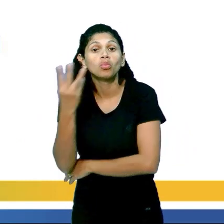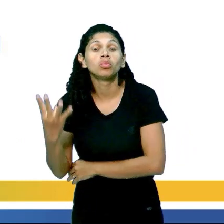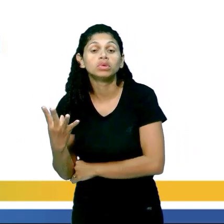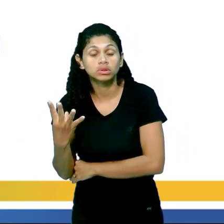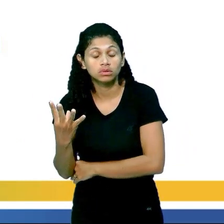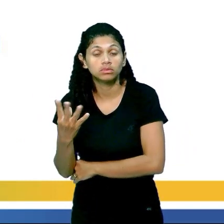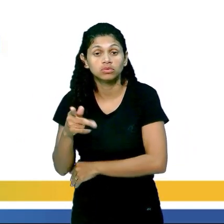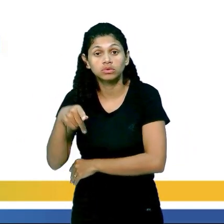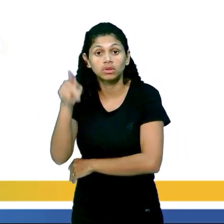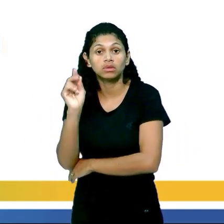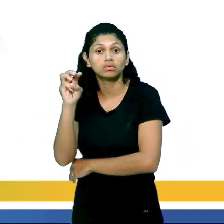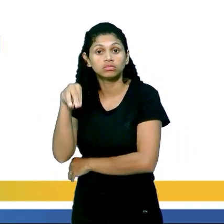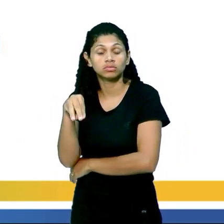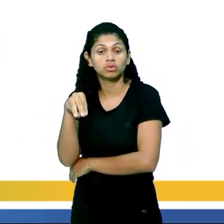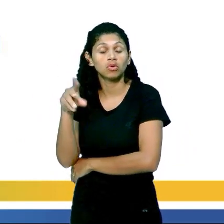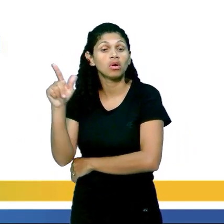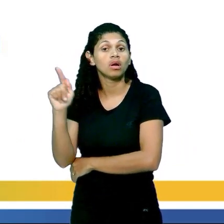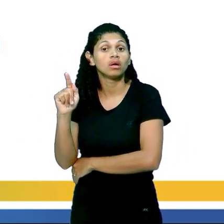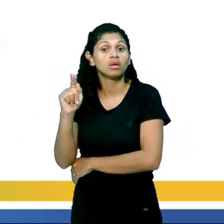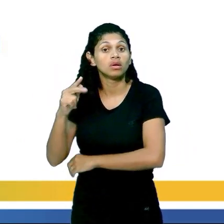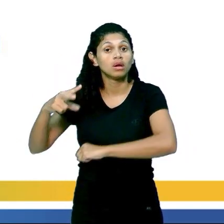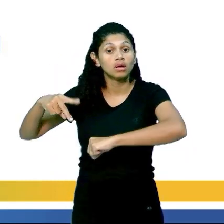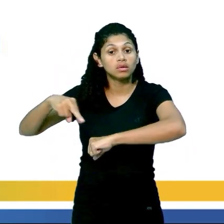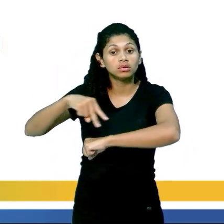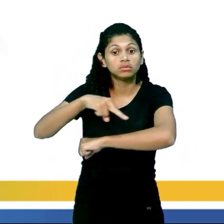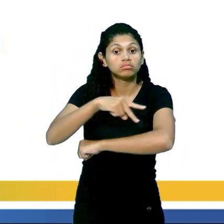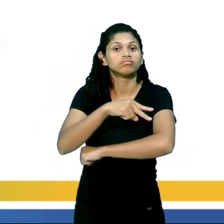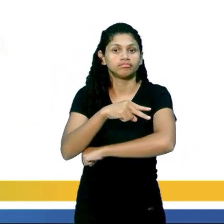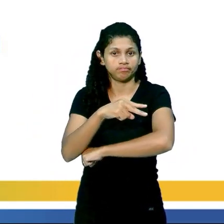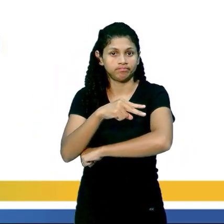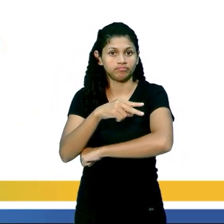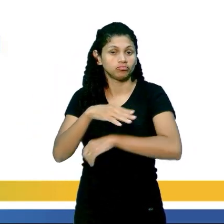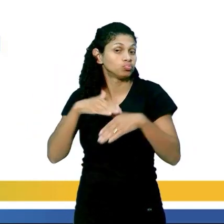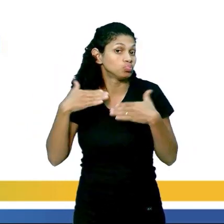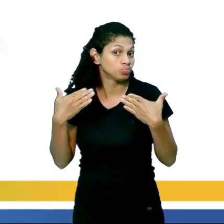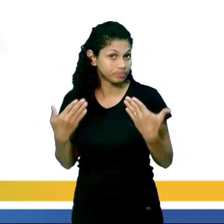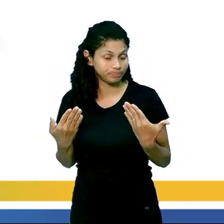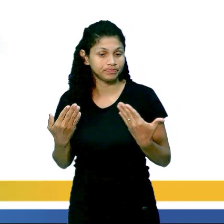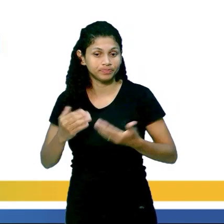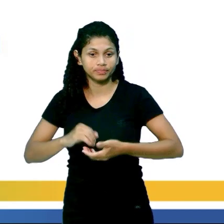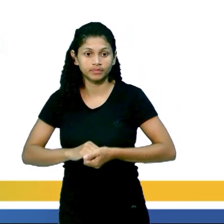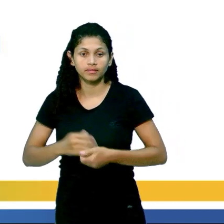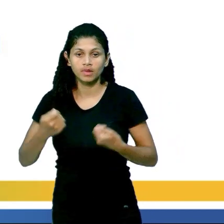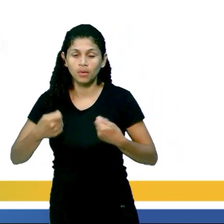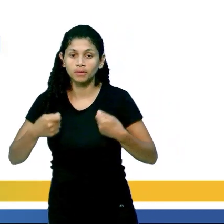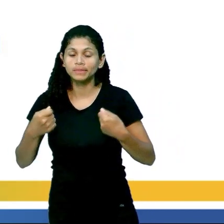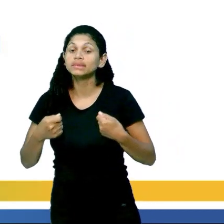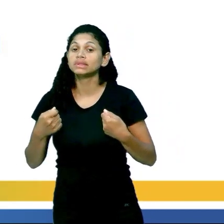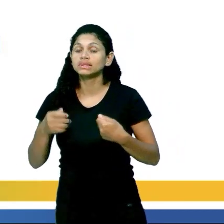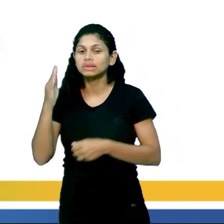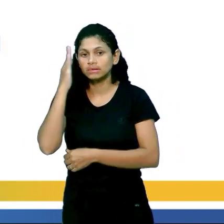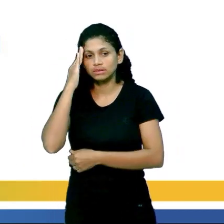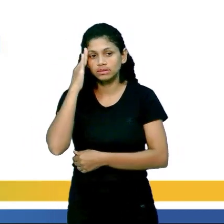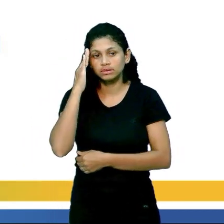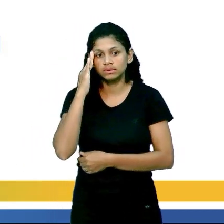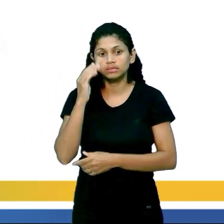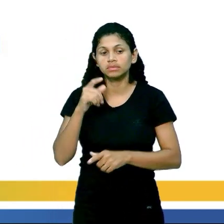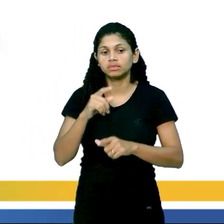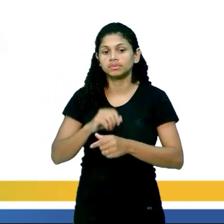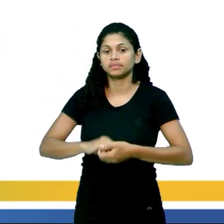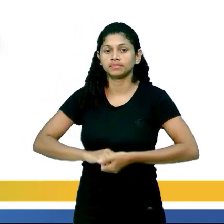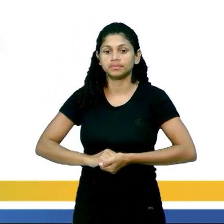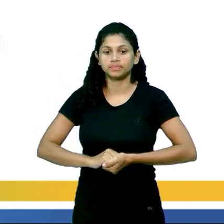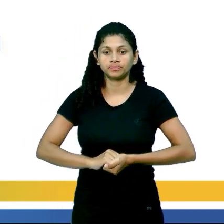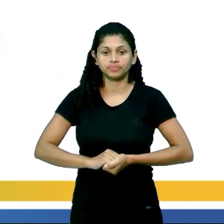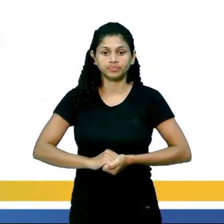também, as 3 primeiras alternativas e as 2 últimas são progressão aritmética. Vamos resolver essa questão